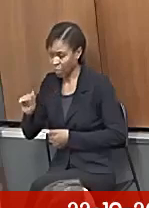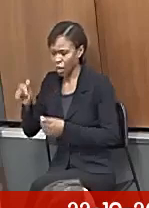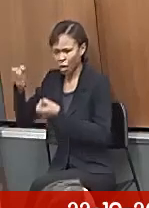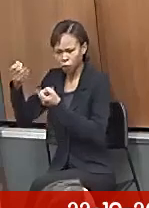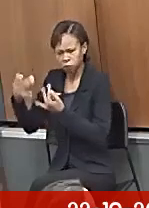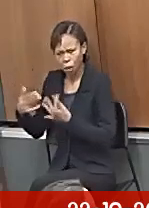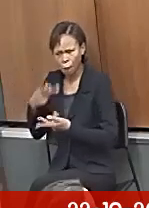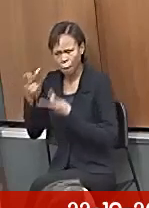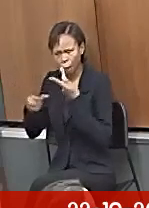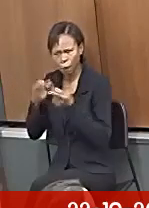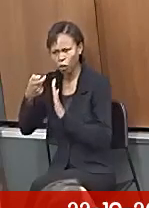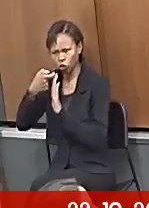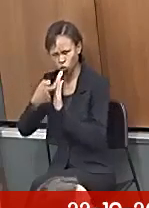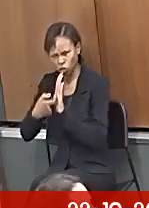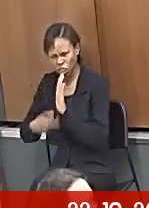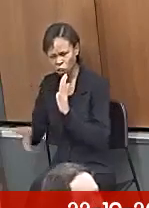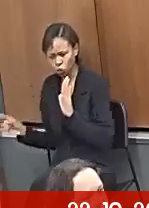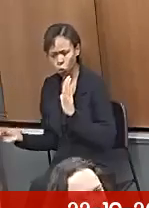sua totalidade.